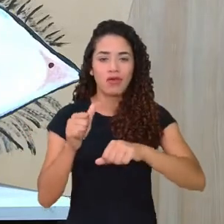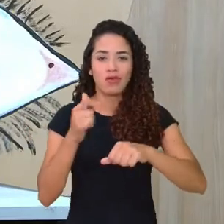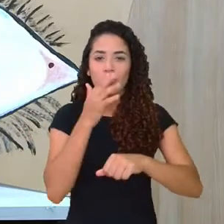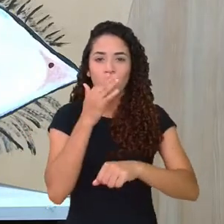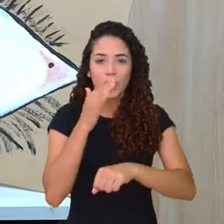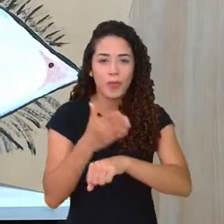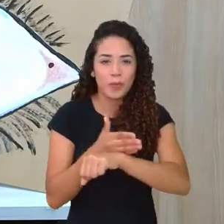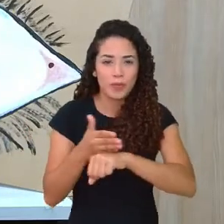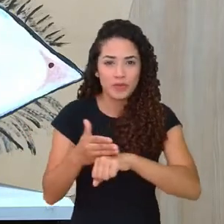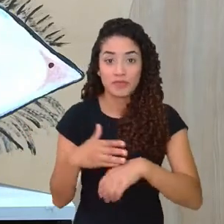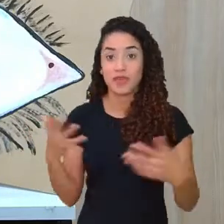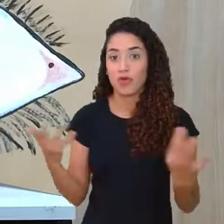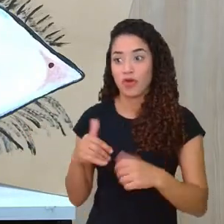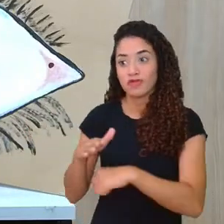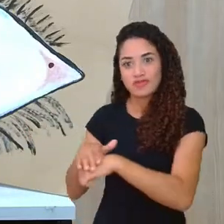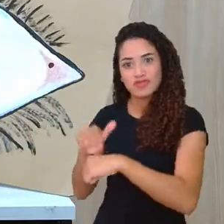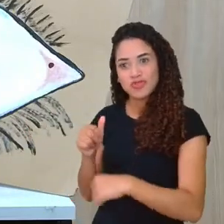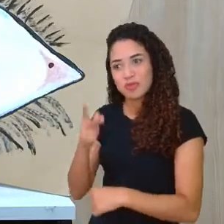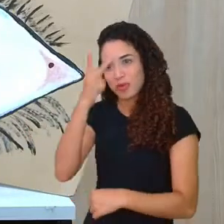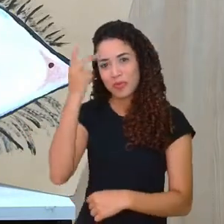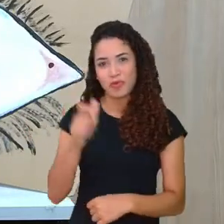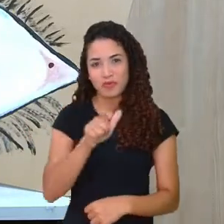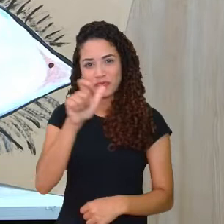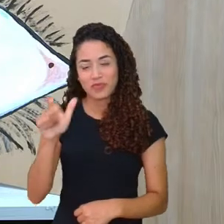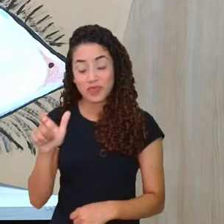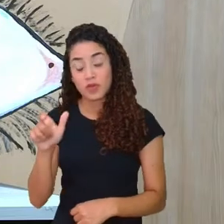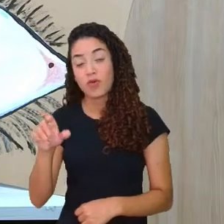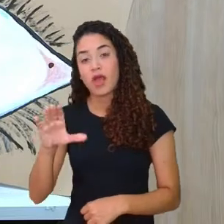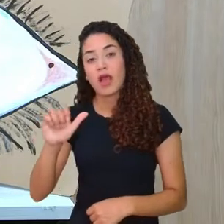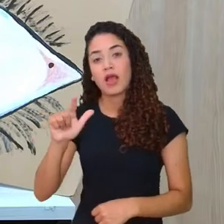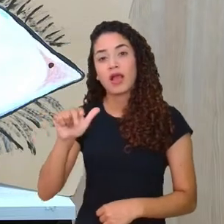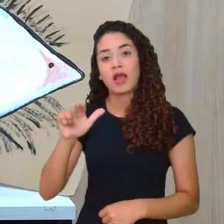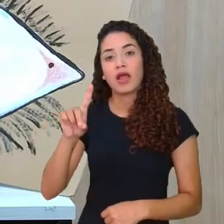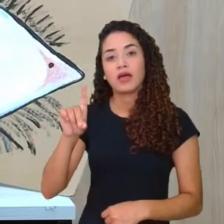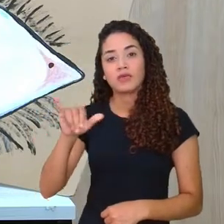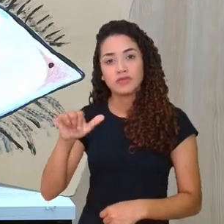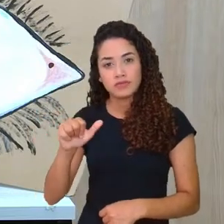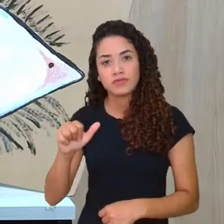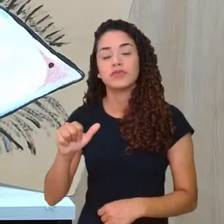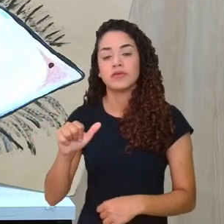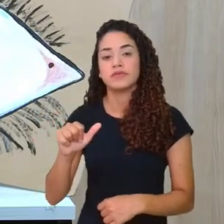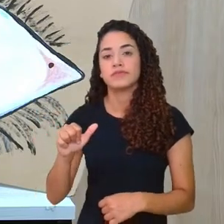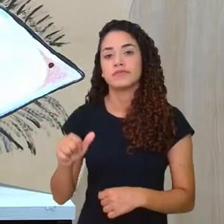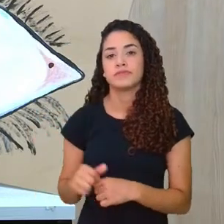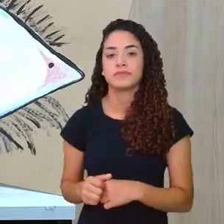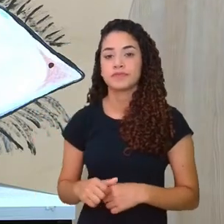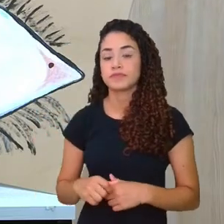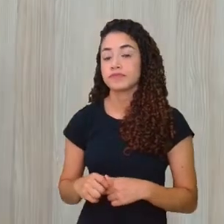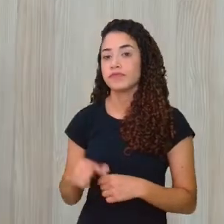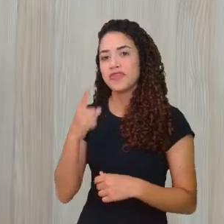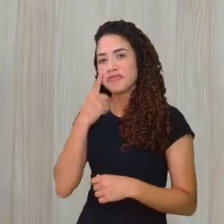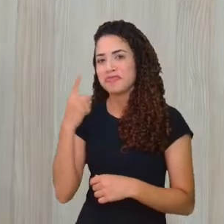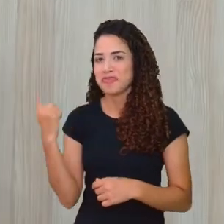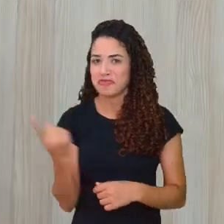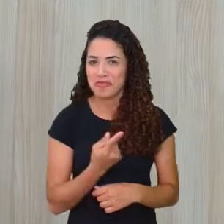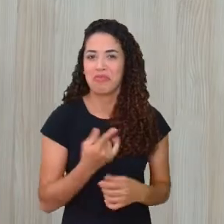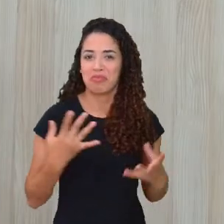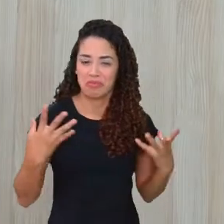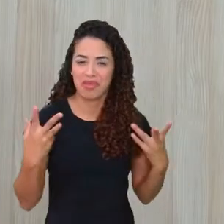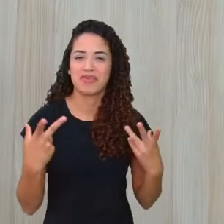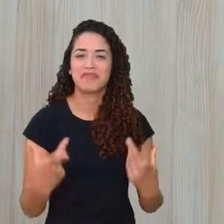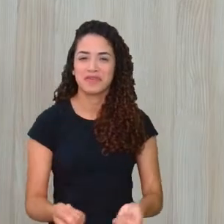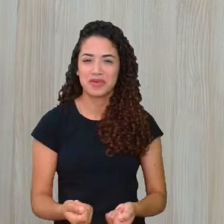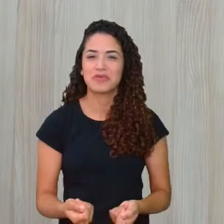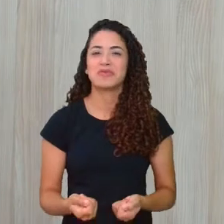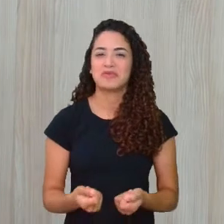chamar a professora Cláudia, porque ela vai se despedir, e eu volto dando mais uma dica em como construir. Viram, pessoal, que maravilha, não é esse